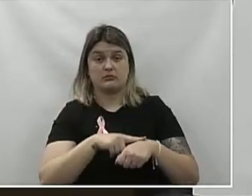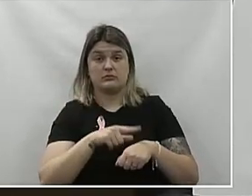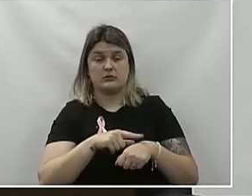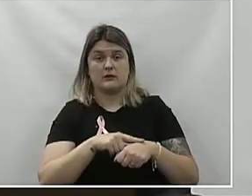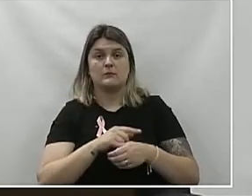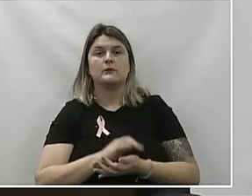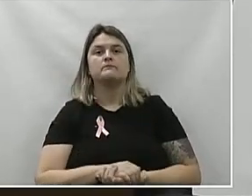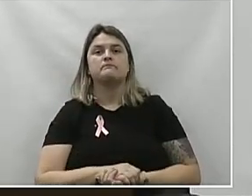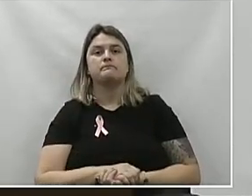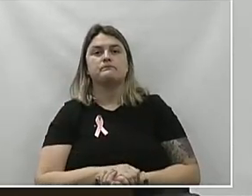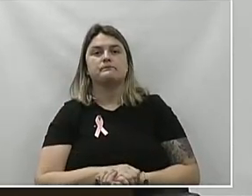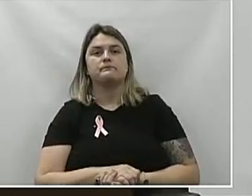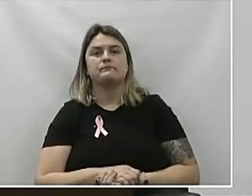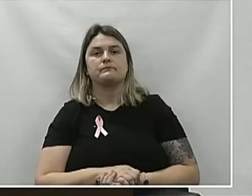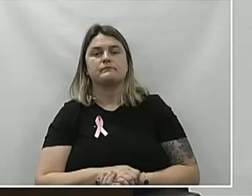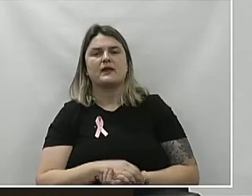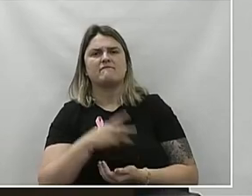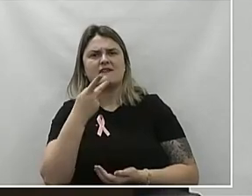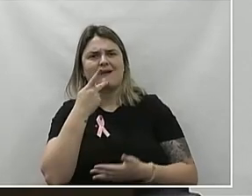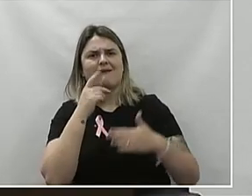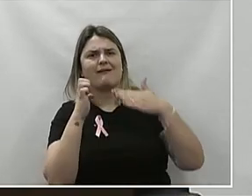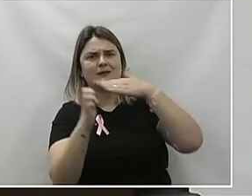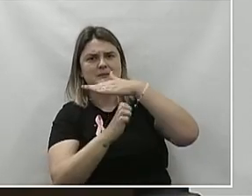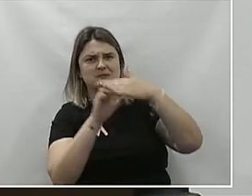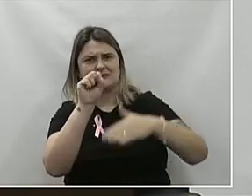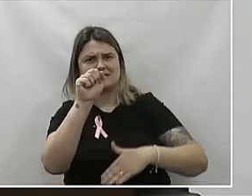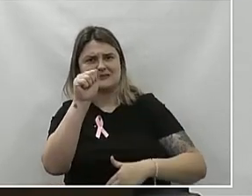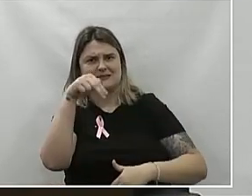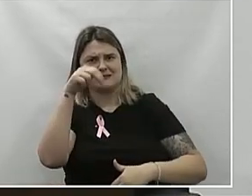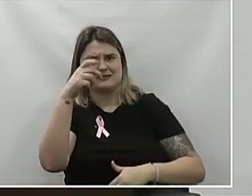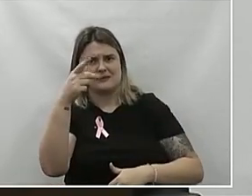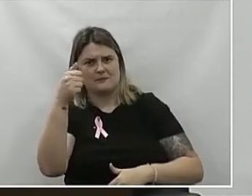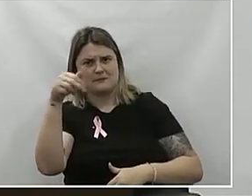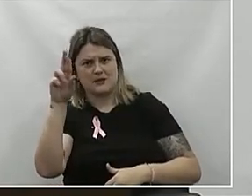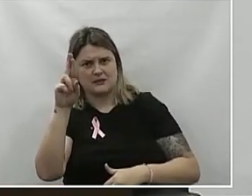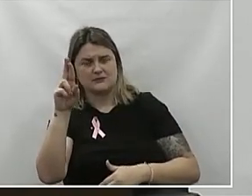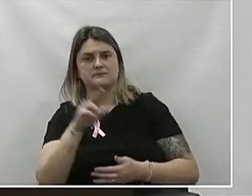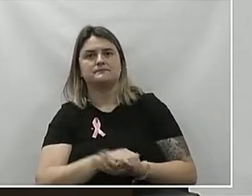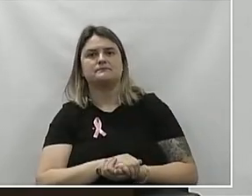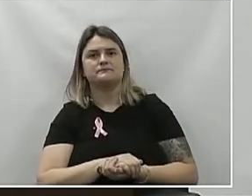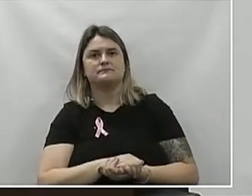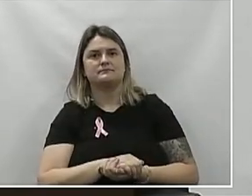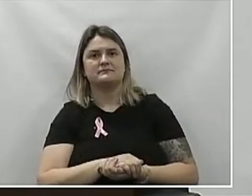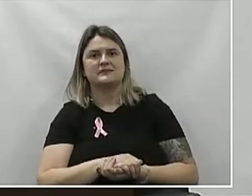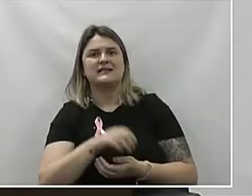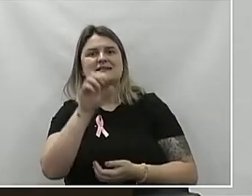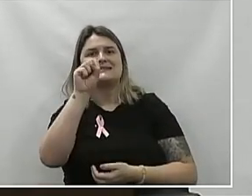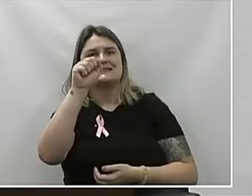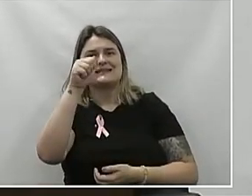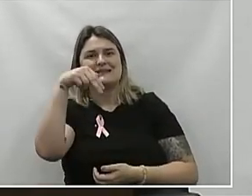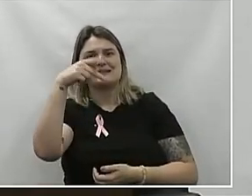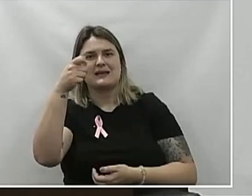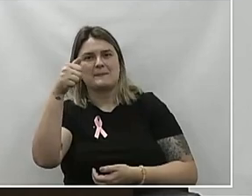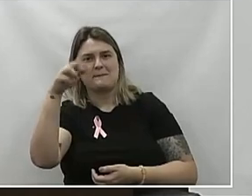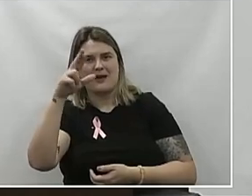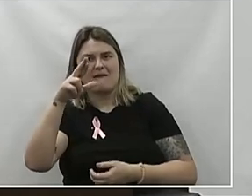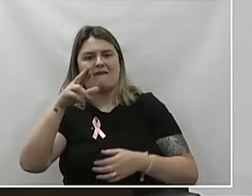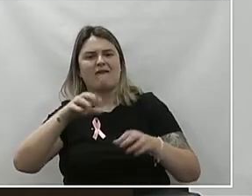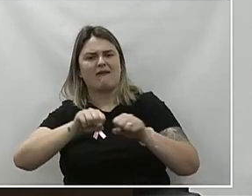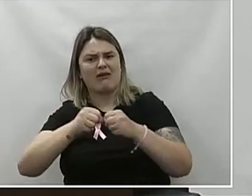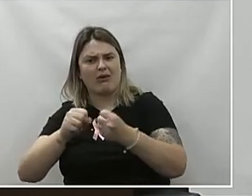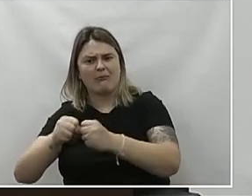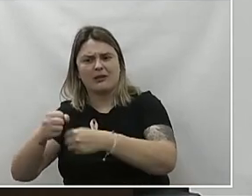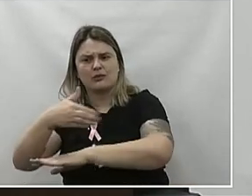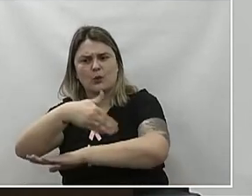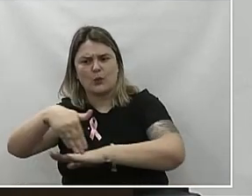registrado é justamente com relação a Sanepar a Sanepar tá aí picochando na cidade picoteando as